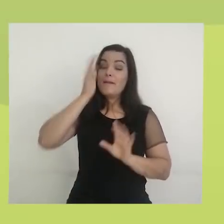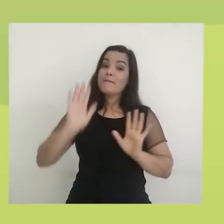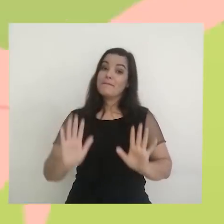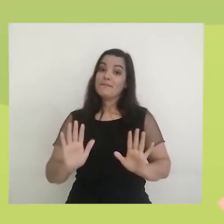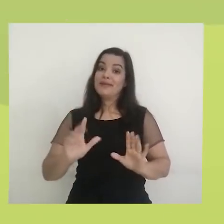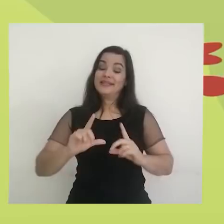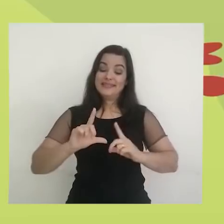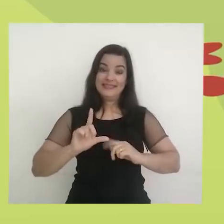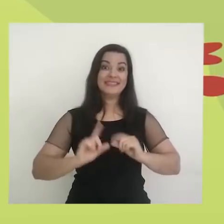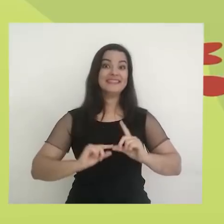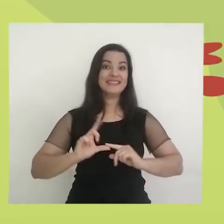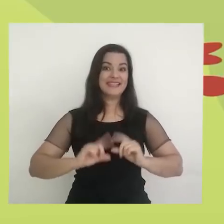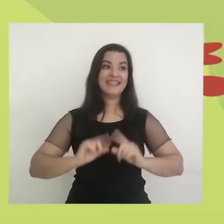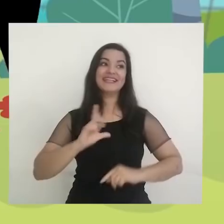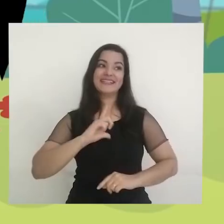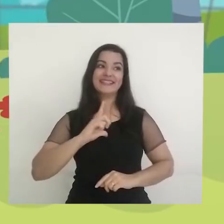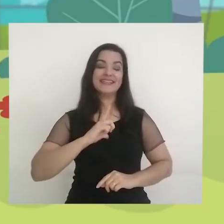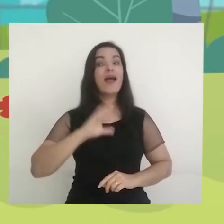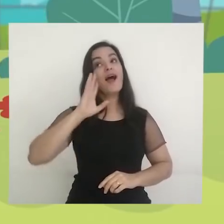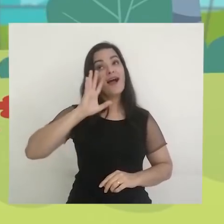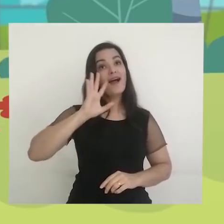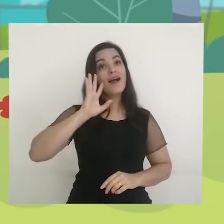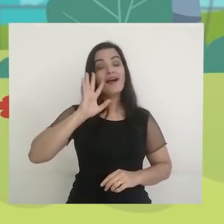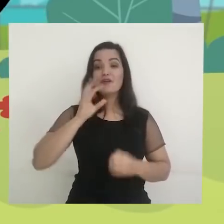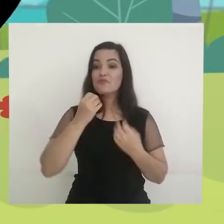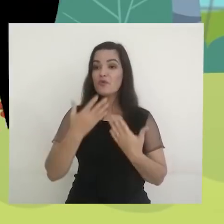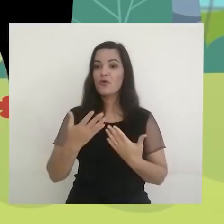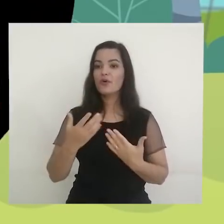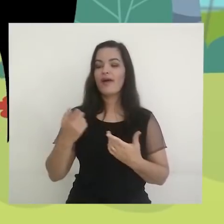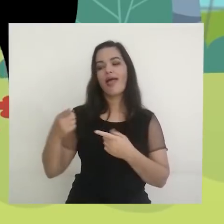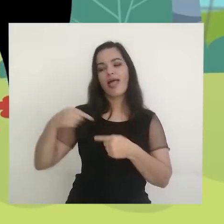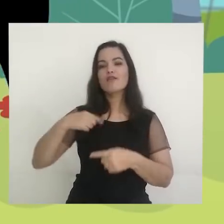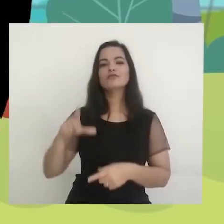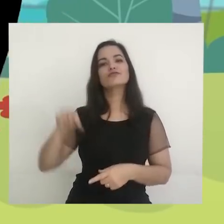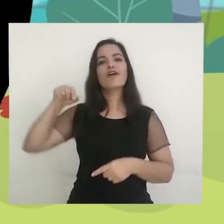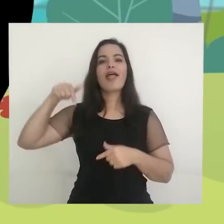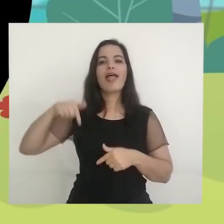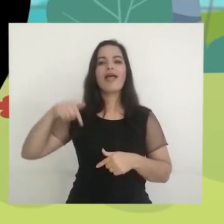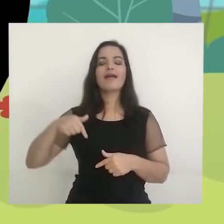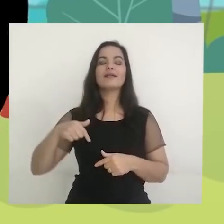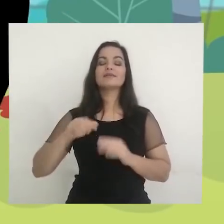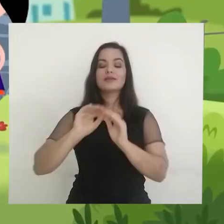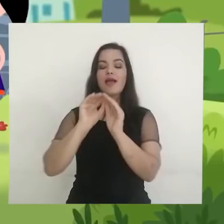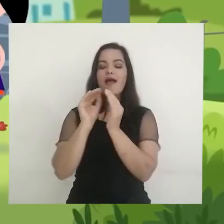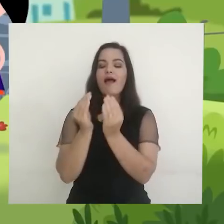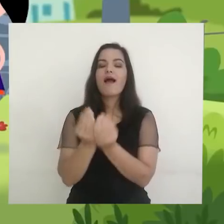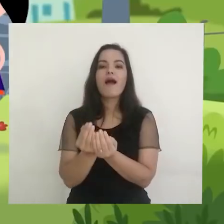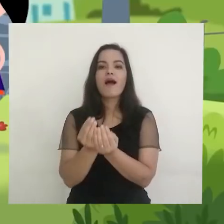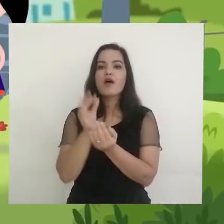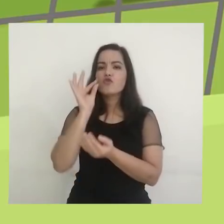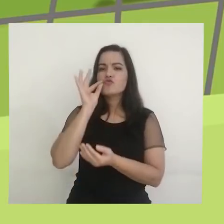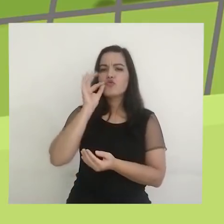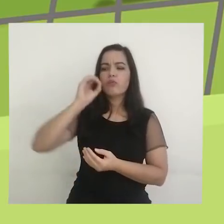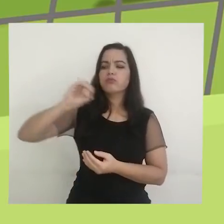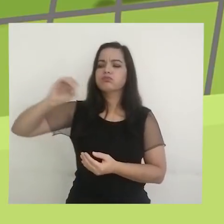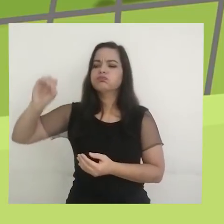tem de estrela. Estrela é legal. E essa aqui vai ser a minha. Tchau, tchau, bolhas redondas.